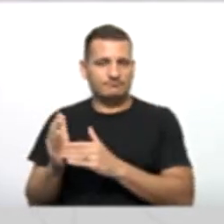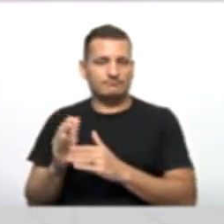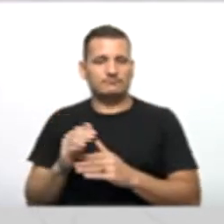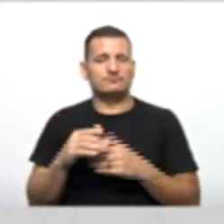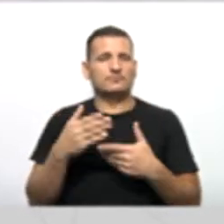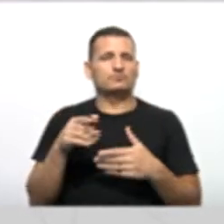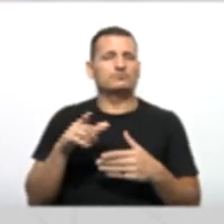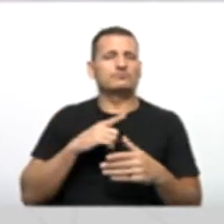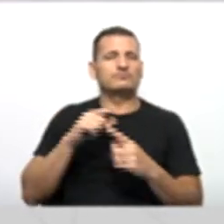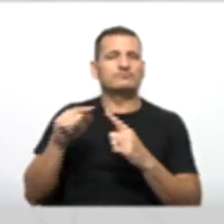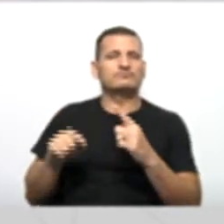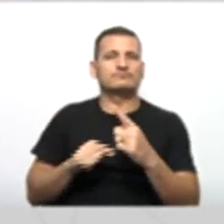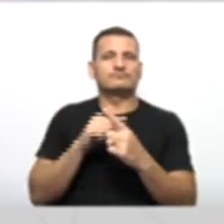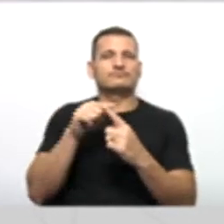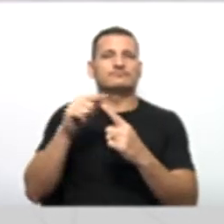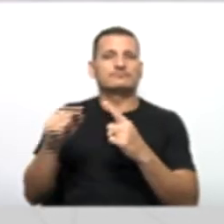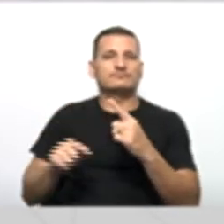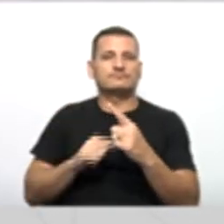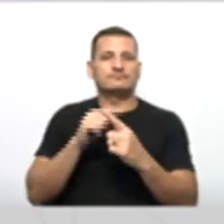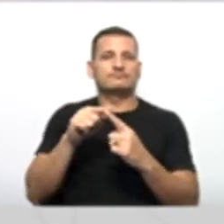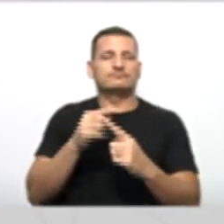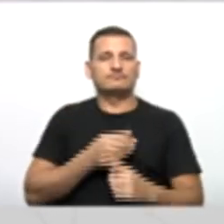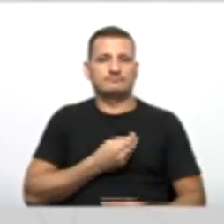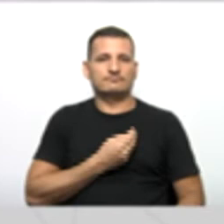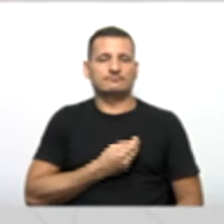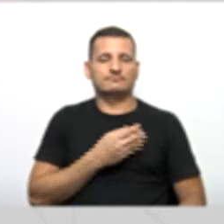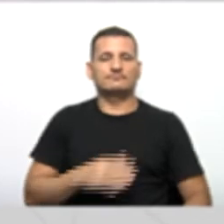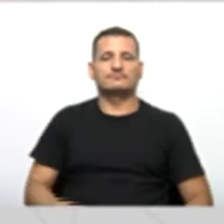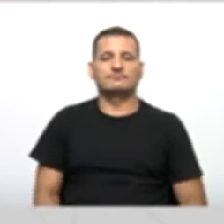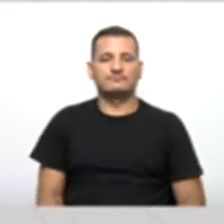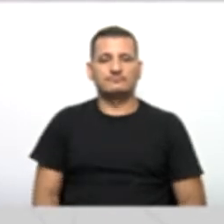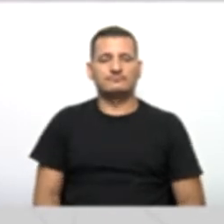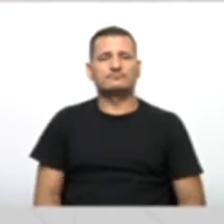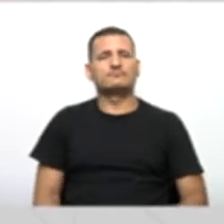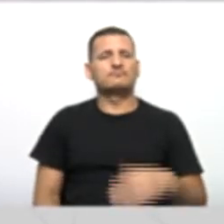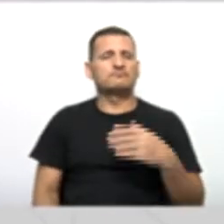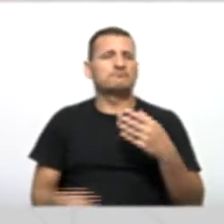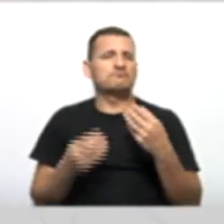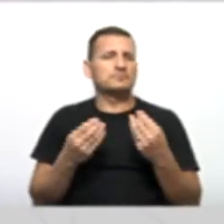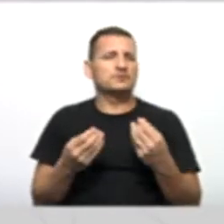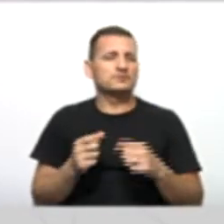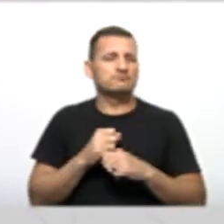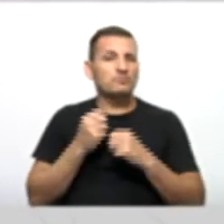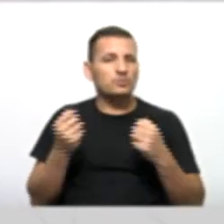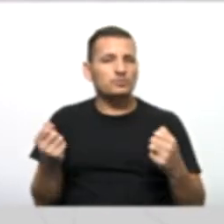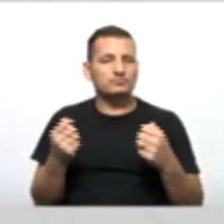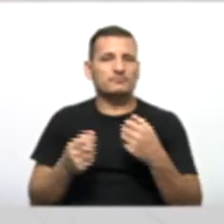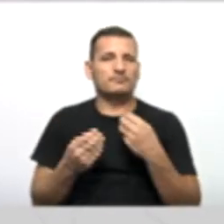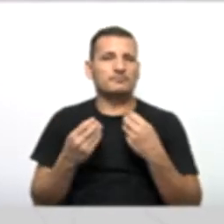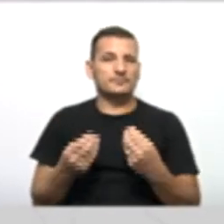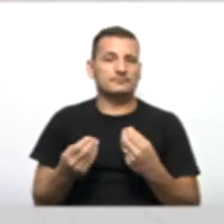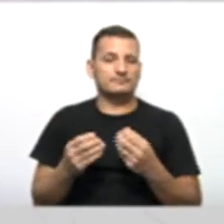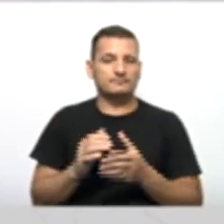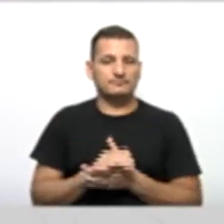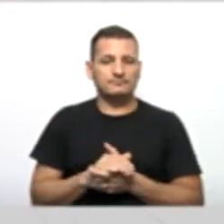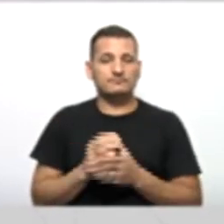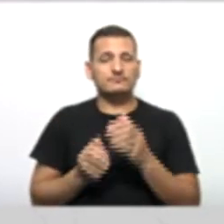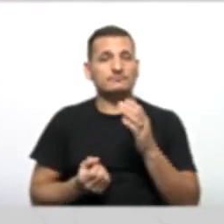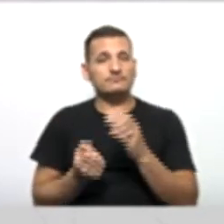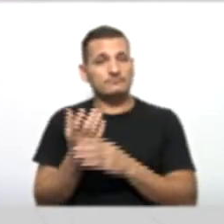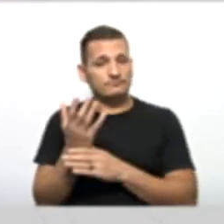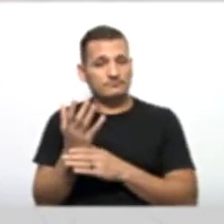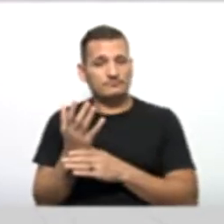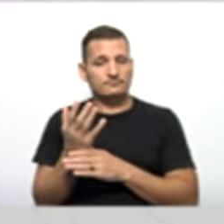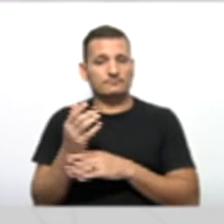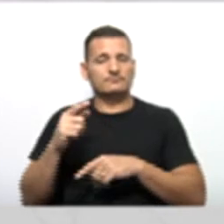tem o ciclo de vida do nosso projeto, né? E para que eu vou me esforçar tanto aí, ó? Para criar um